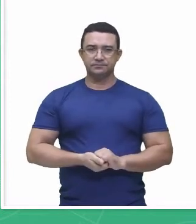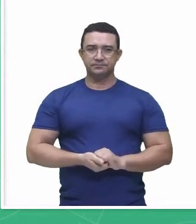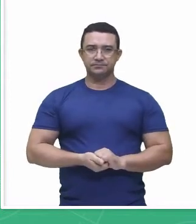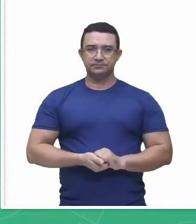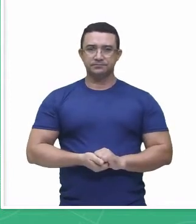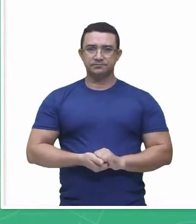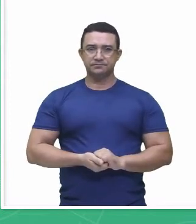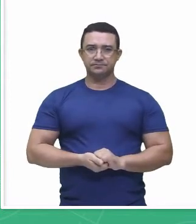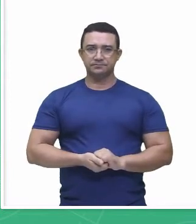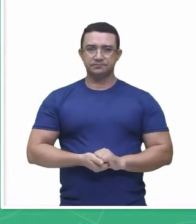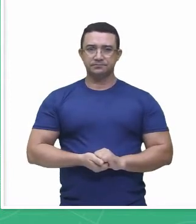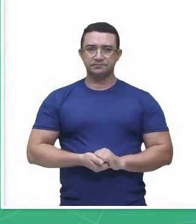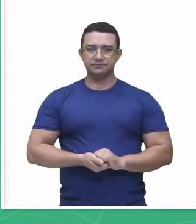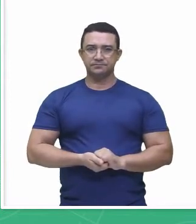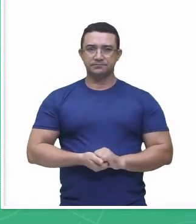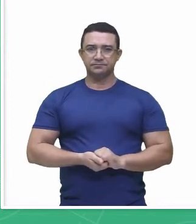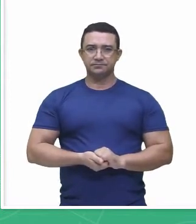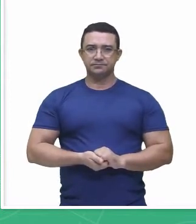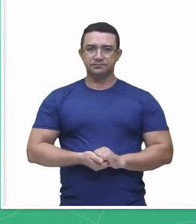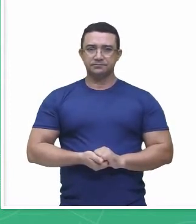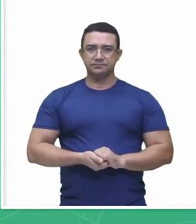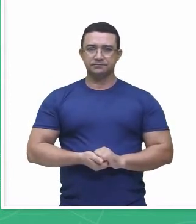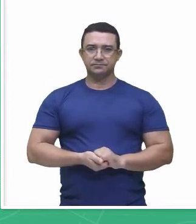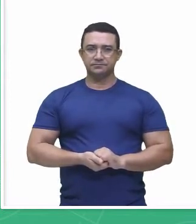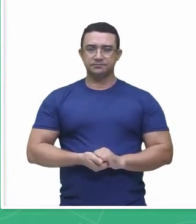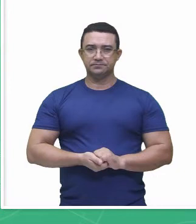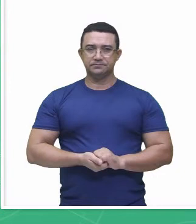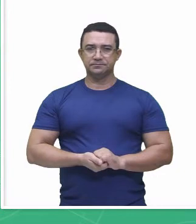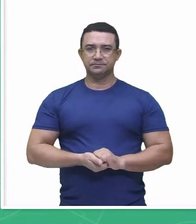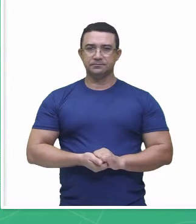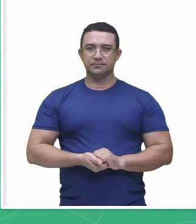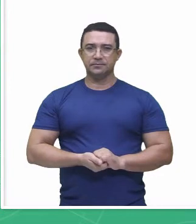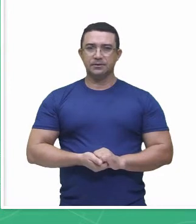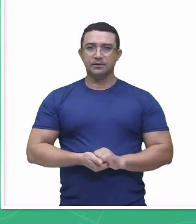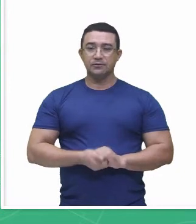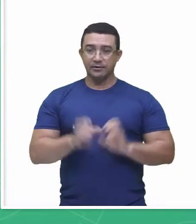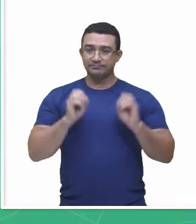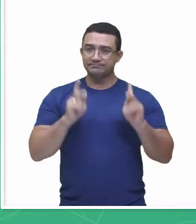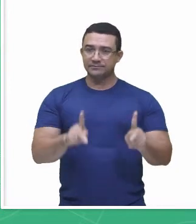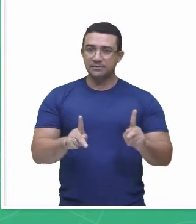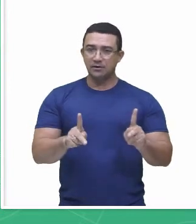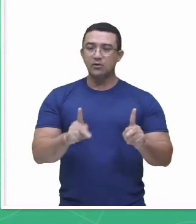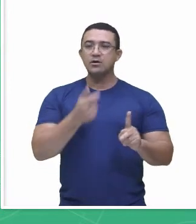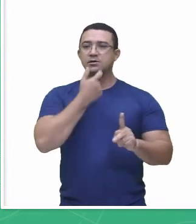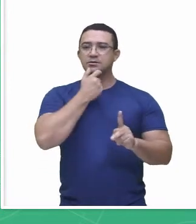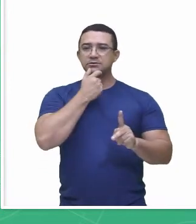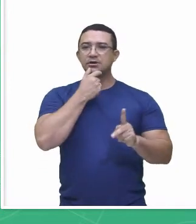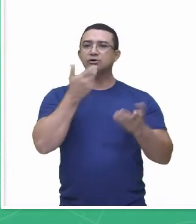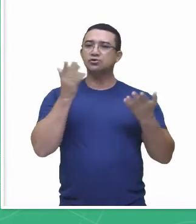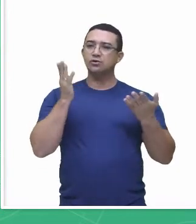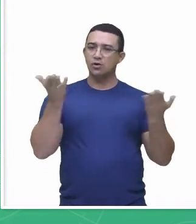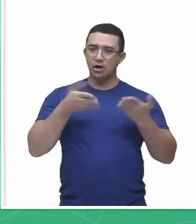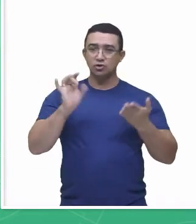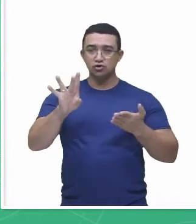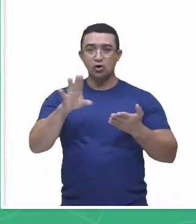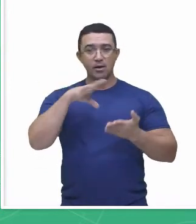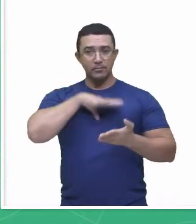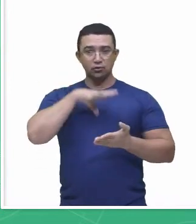trabalha exatamente essa questão do verbo show ser regular e irregular. Tá certo, gente? Língua inglesa era só, agora se com língua